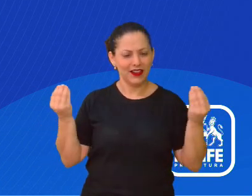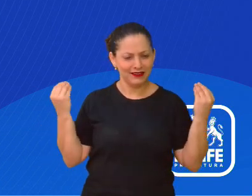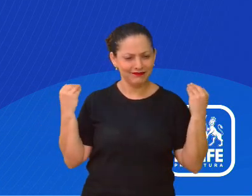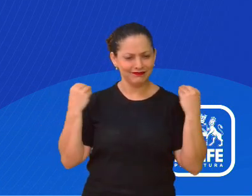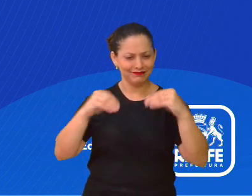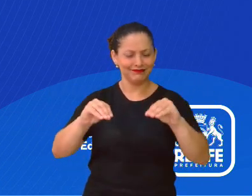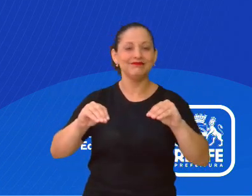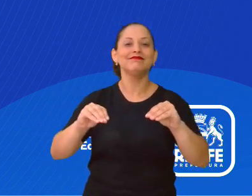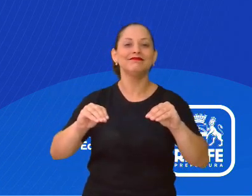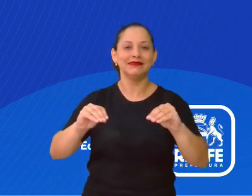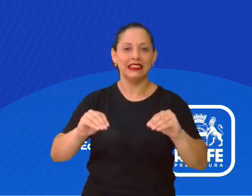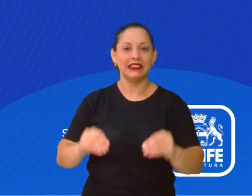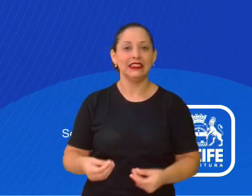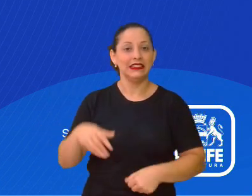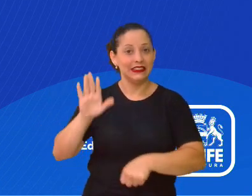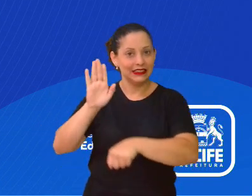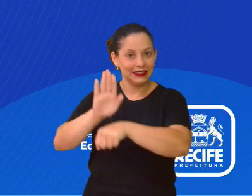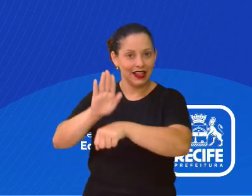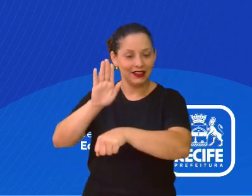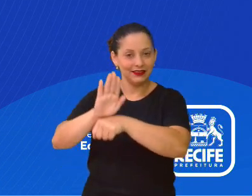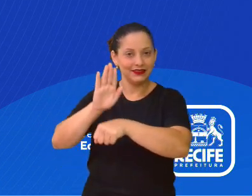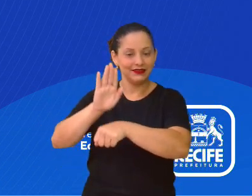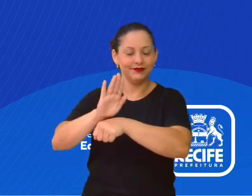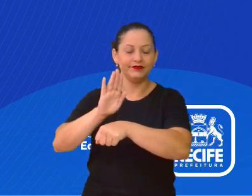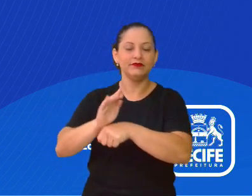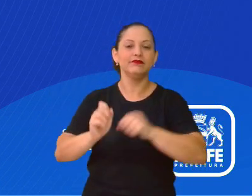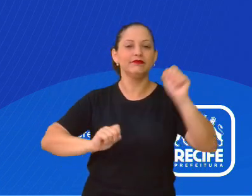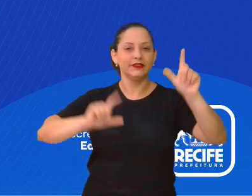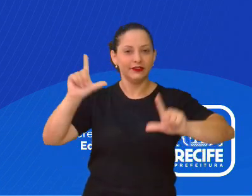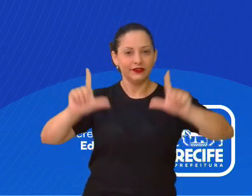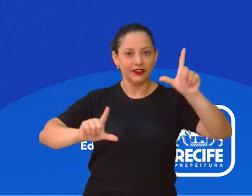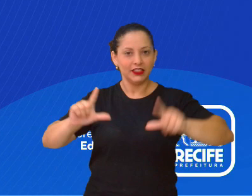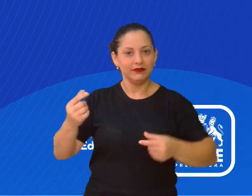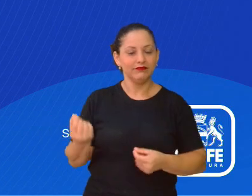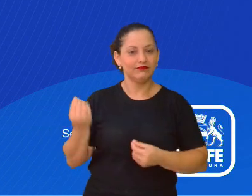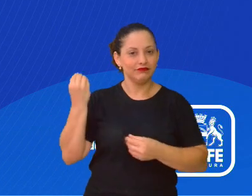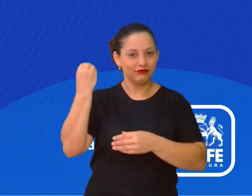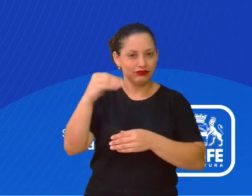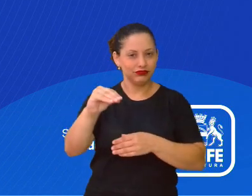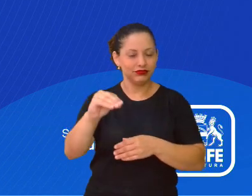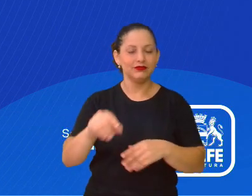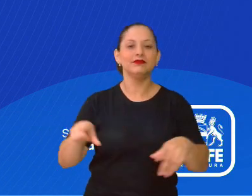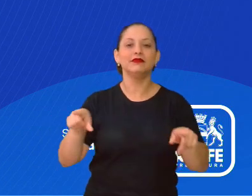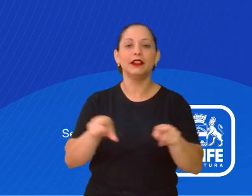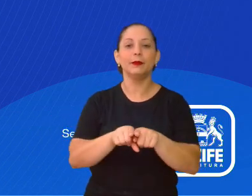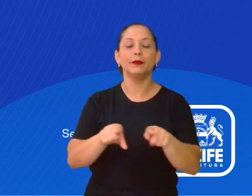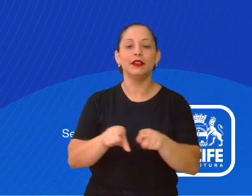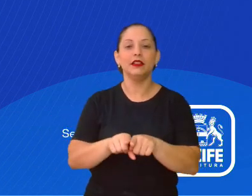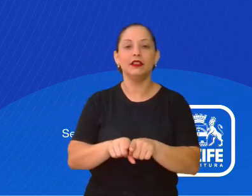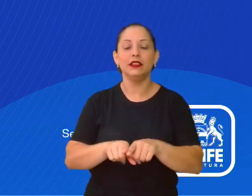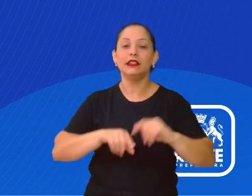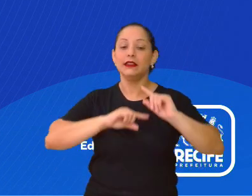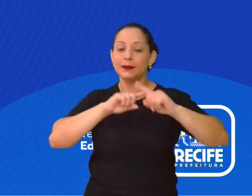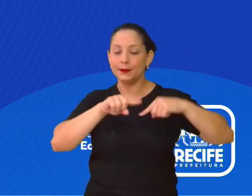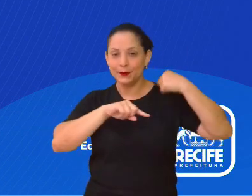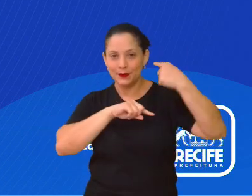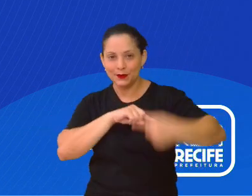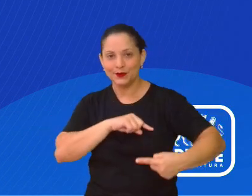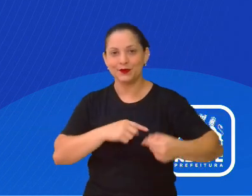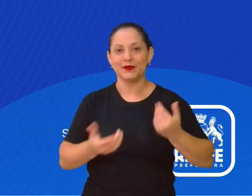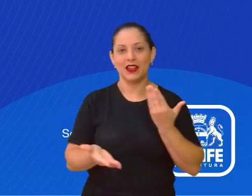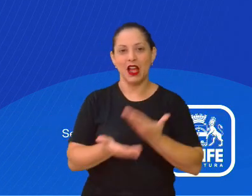reprisada pela TV no turno seguinte. E essa aula também irá para